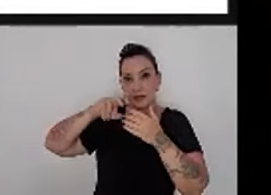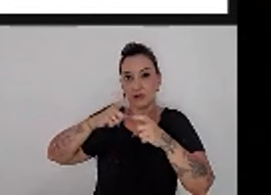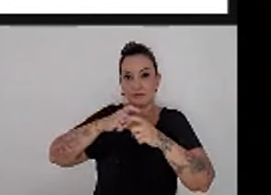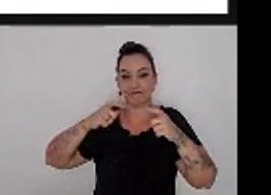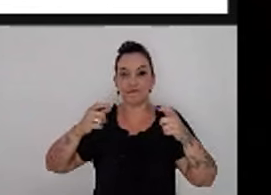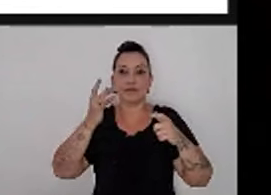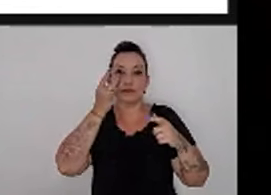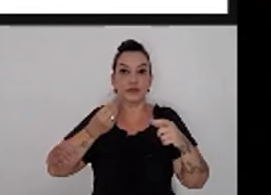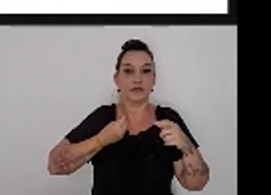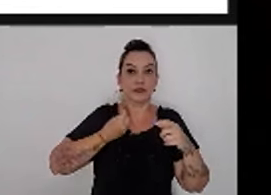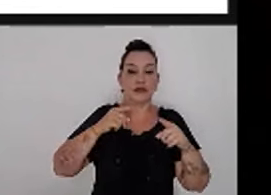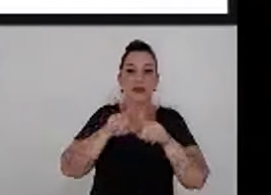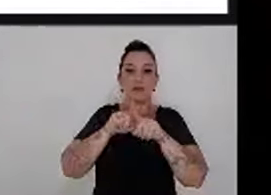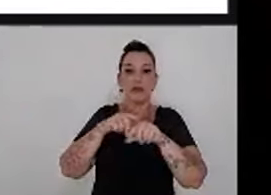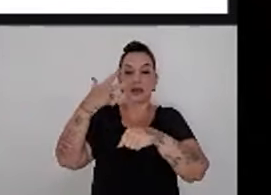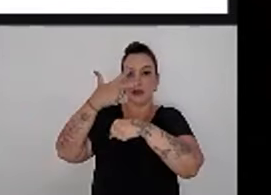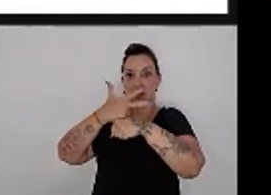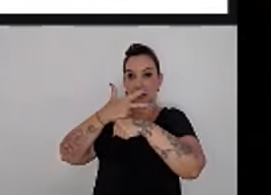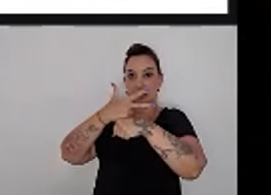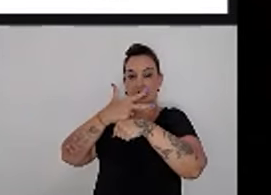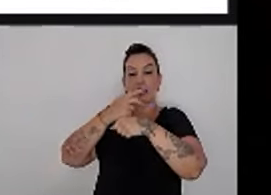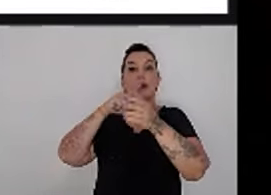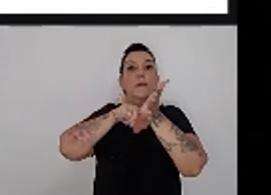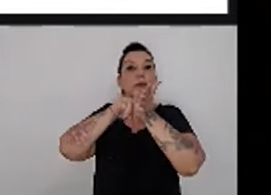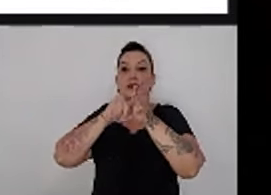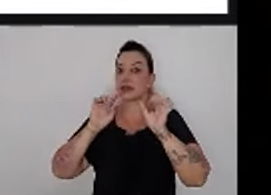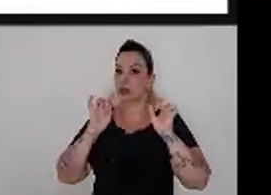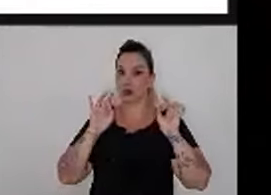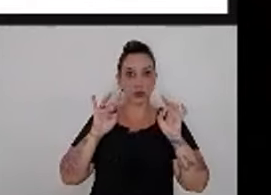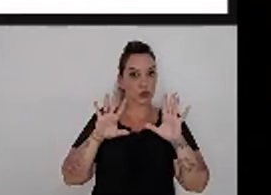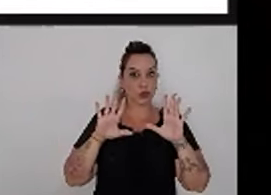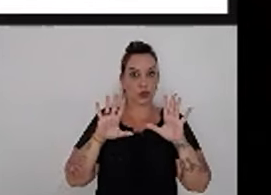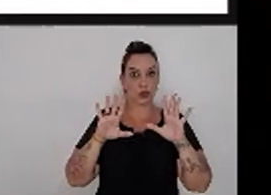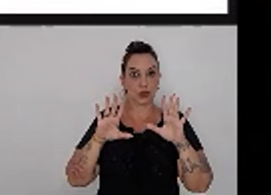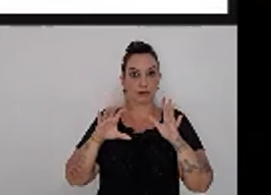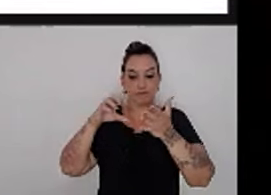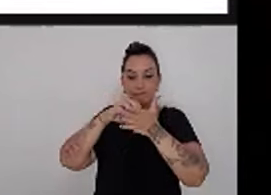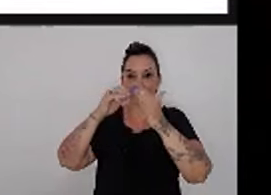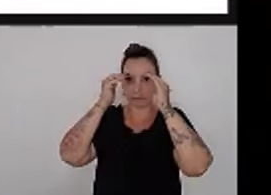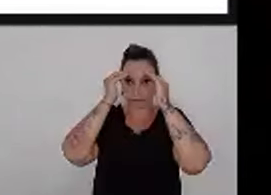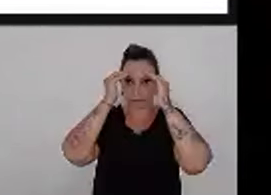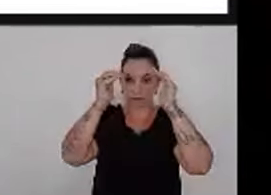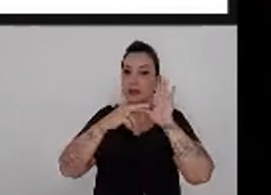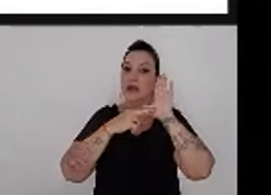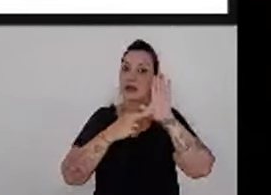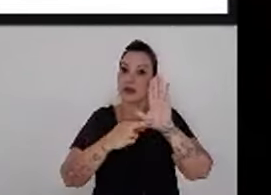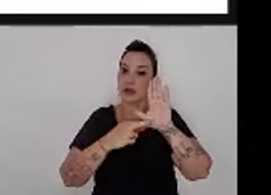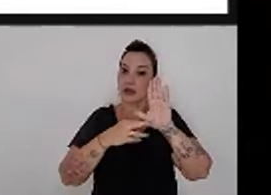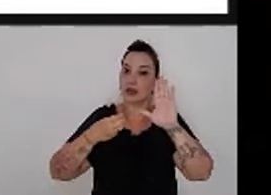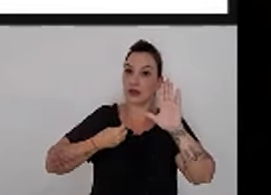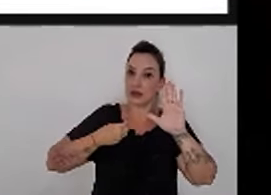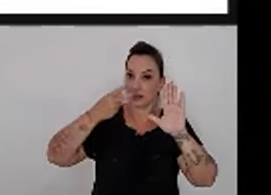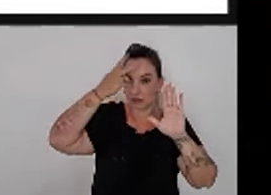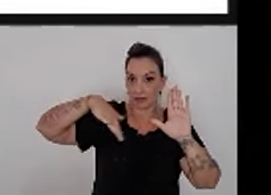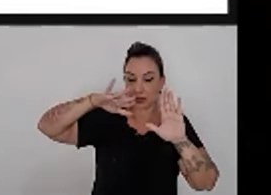variadas dimensões presenciais e remotas, o campo de pesquisa, não apenas pela centralidade que ele representa